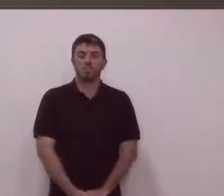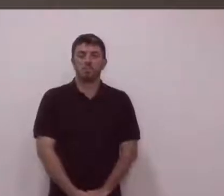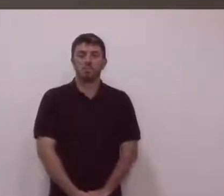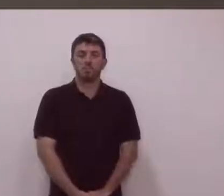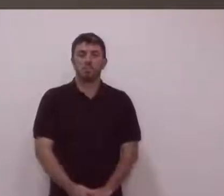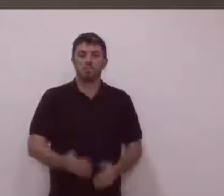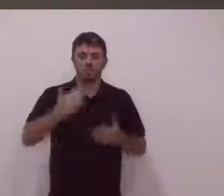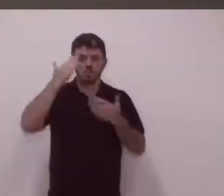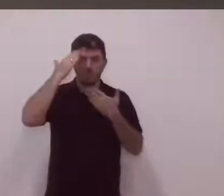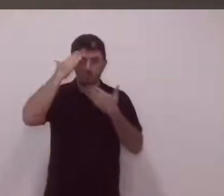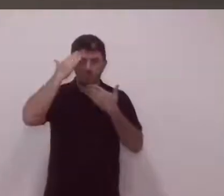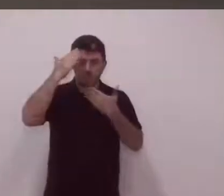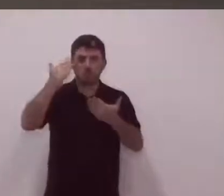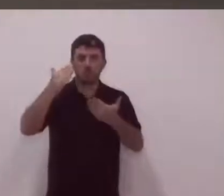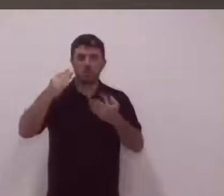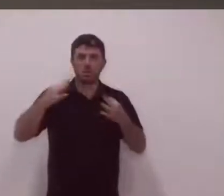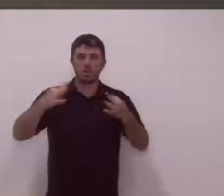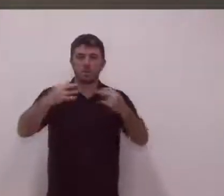obrigado a todos